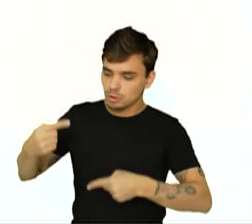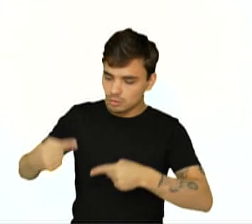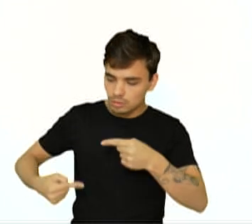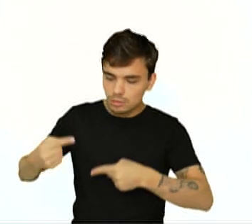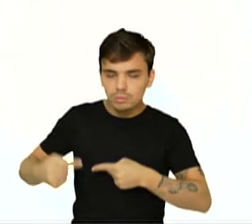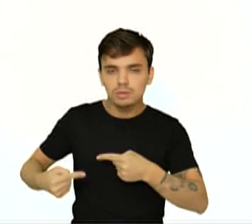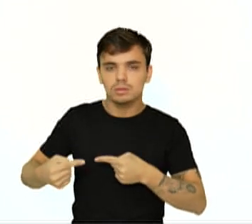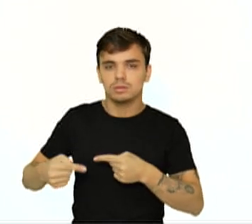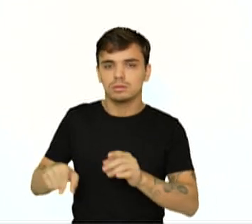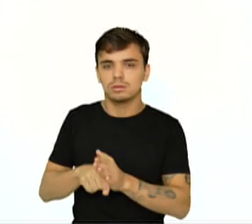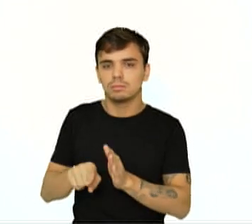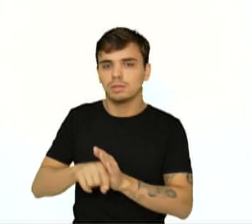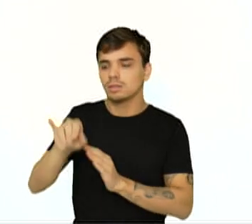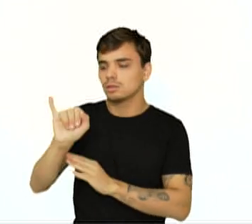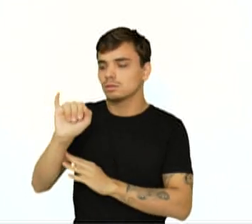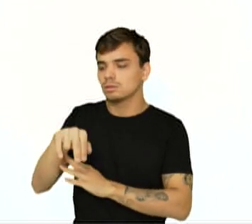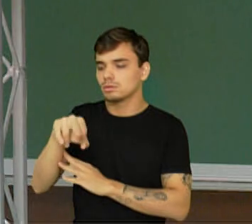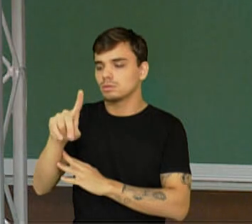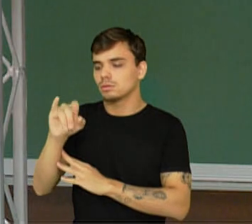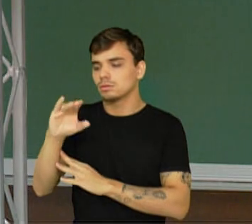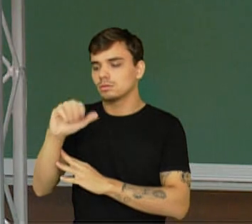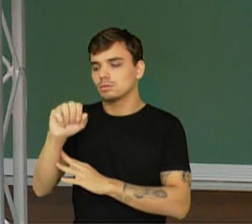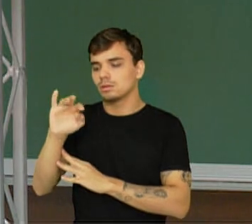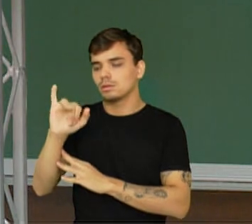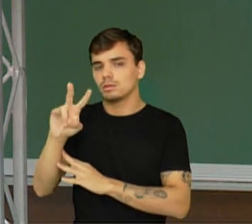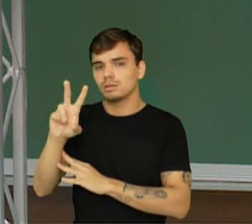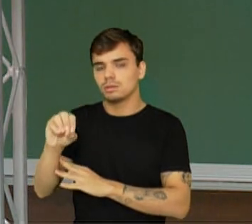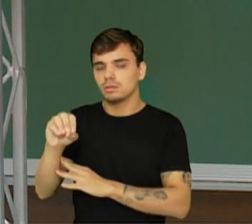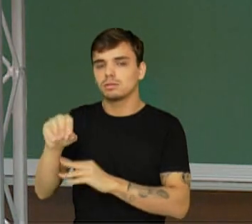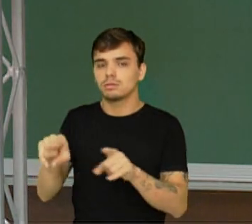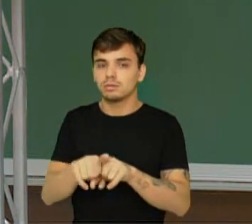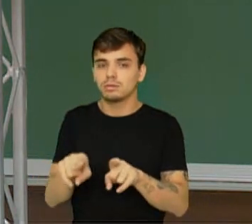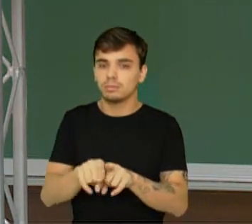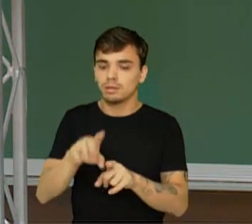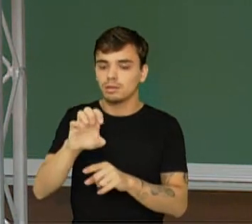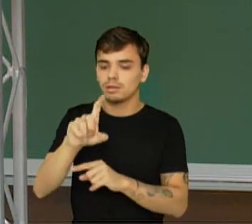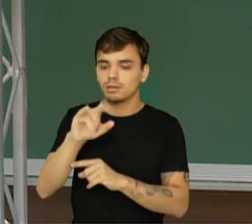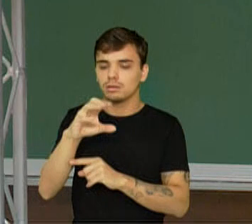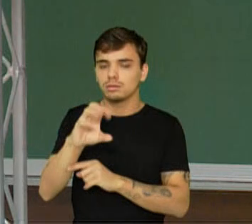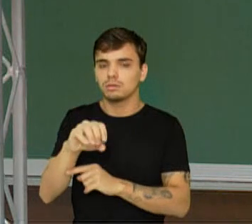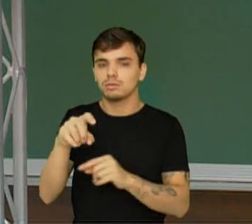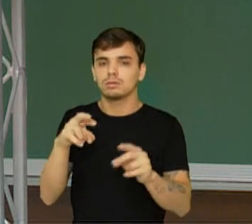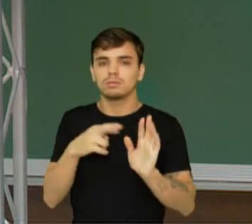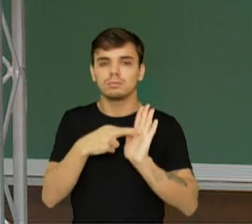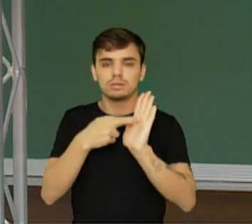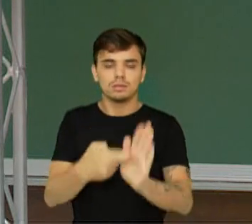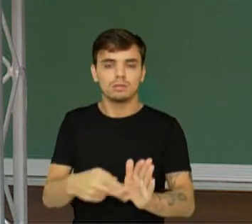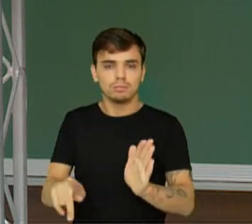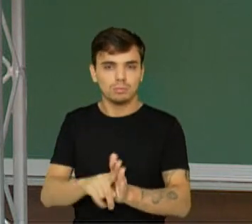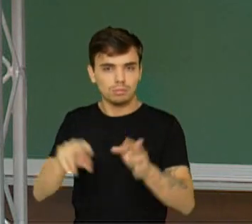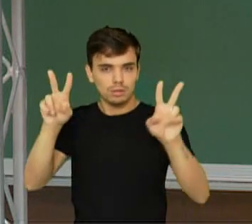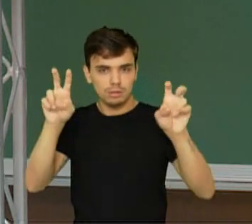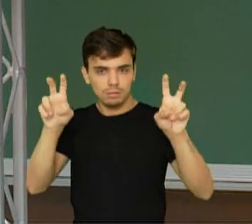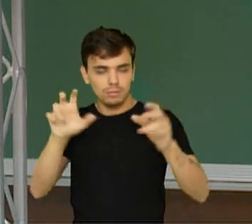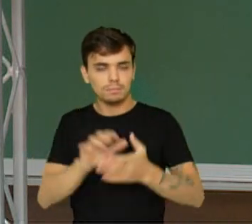ações no presente do indicativo e léxico e expressões relacionadas à temática.